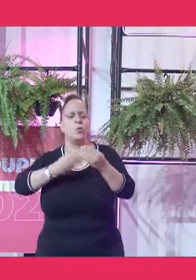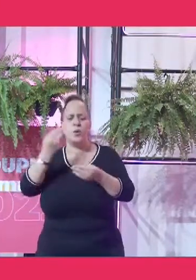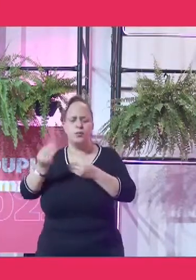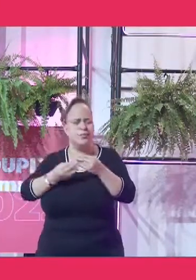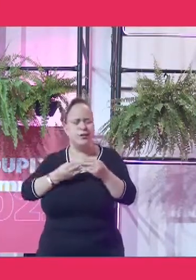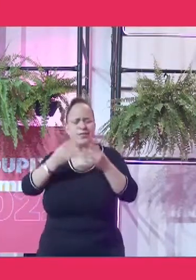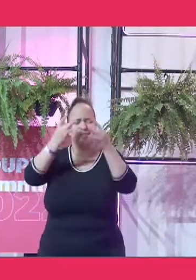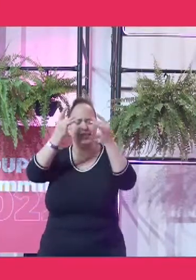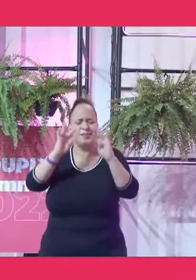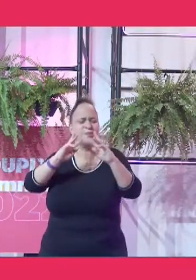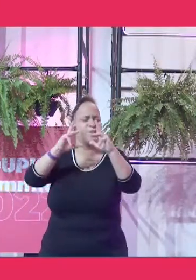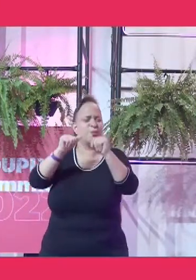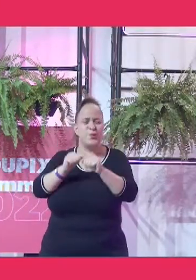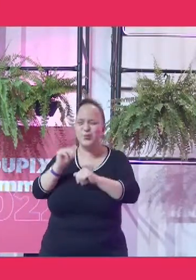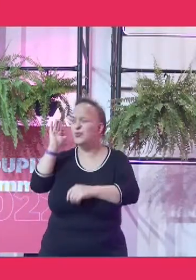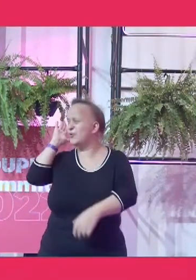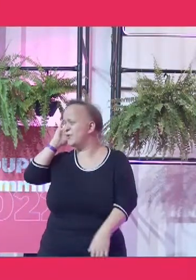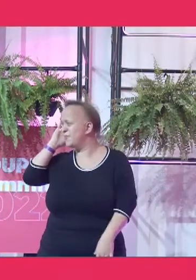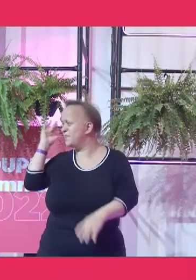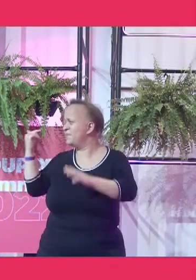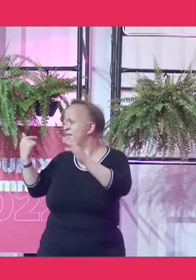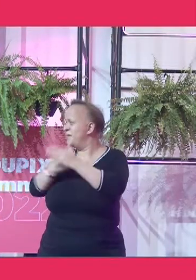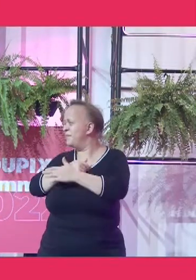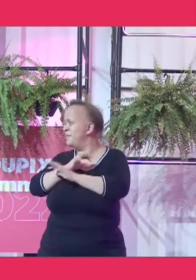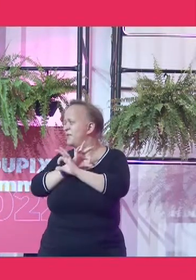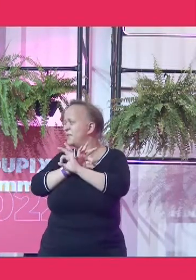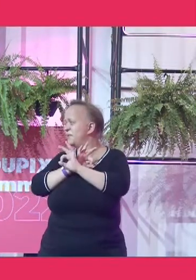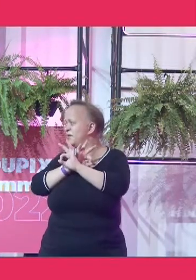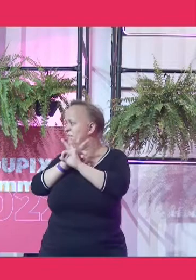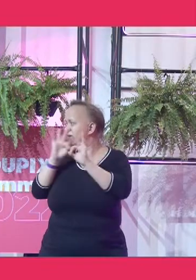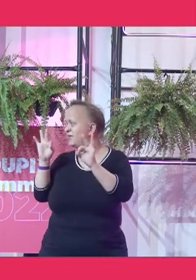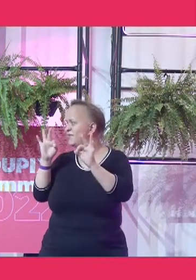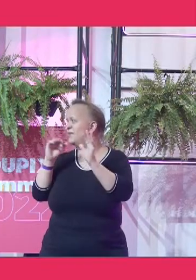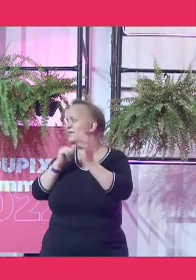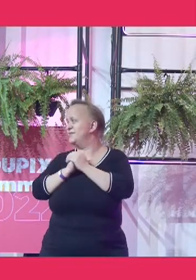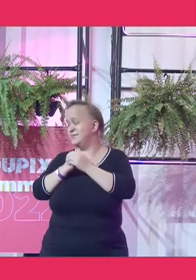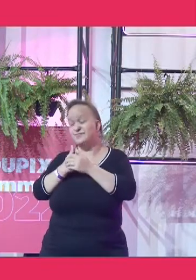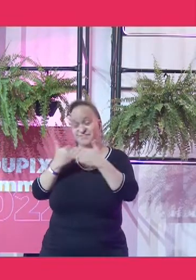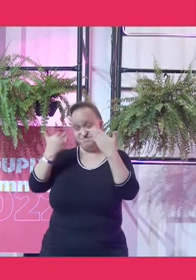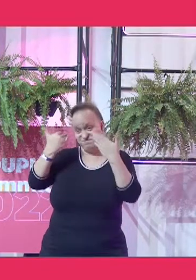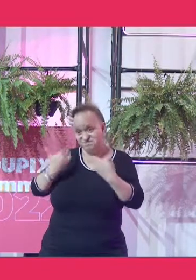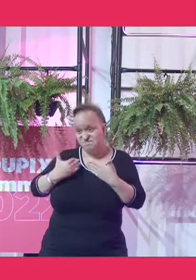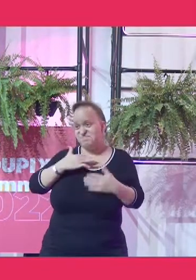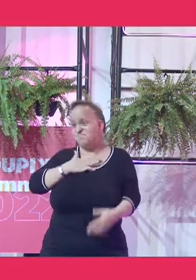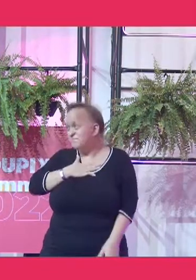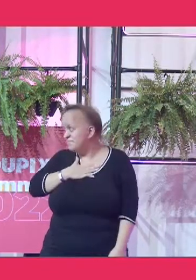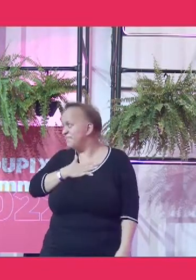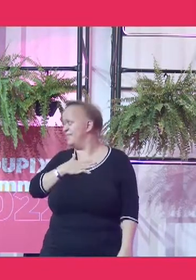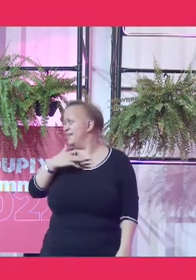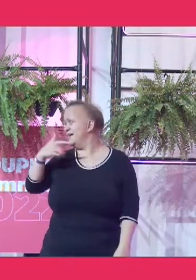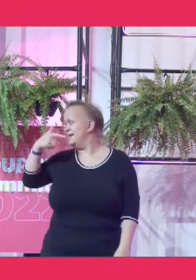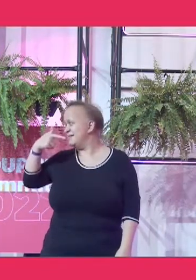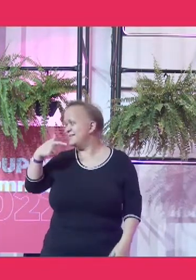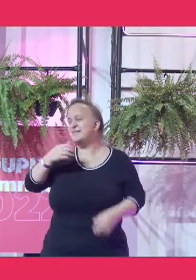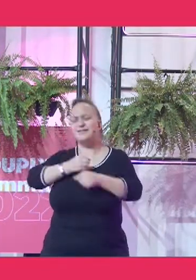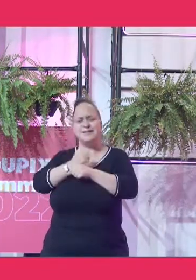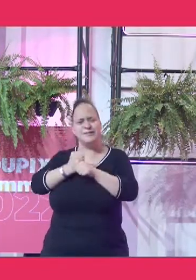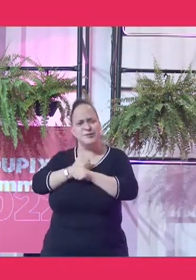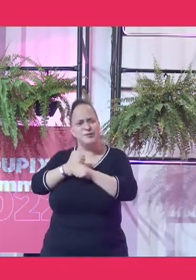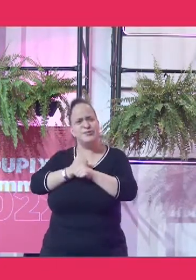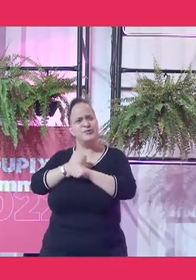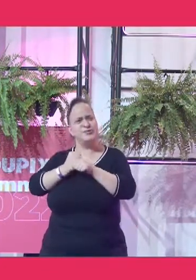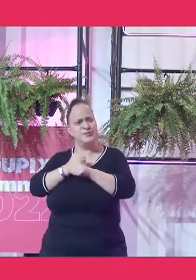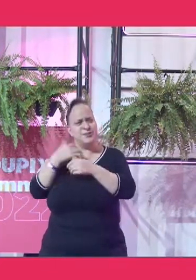de tudo. Essa pergunta é maravilhosa, assim, gente. Prazer estar aqui, 7 anos. É